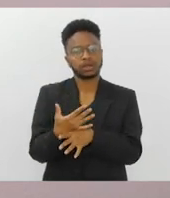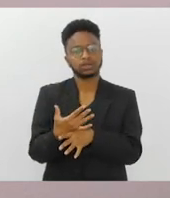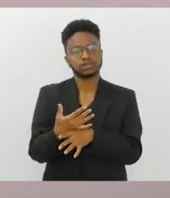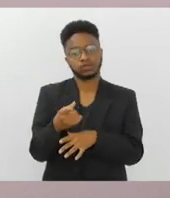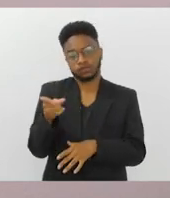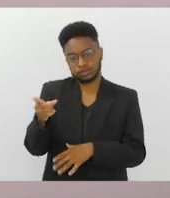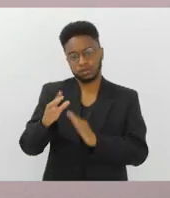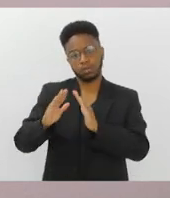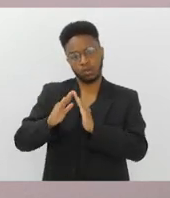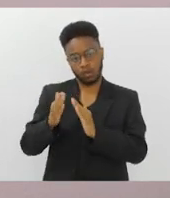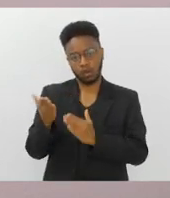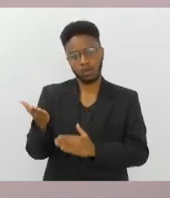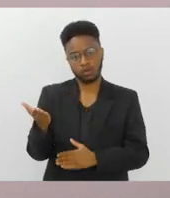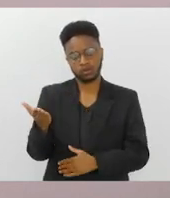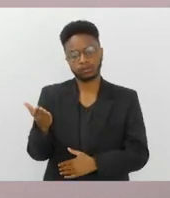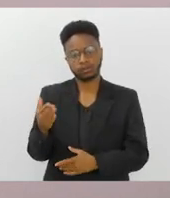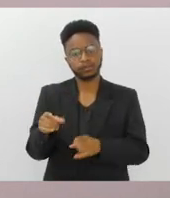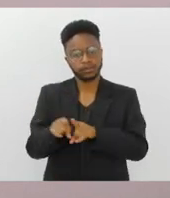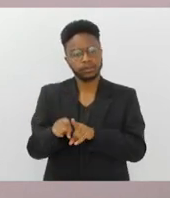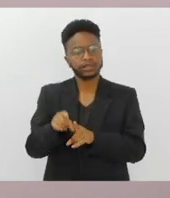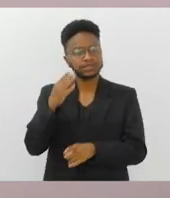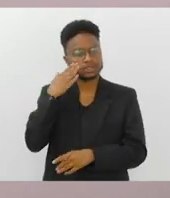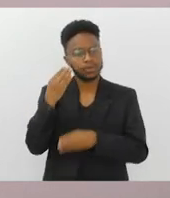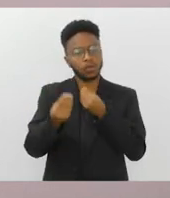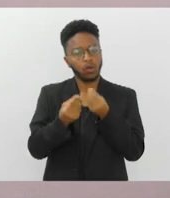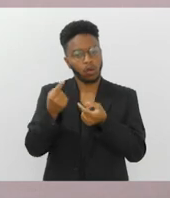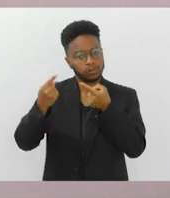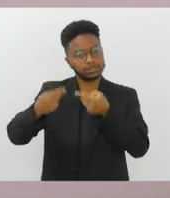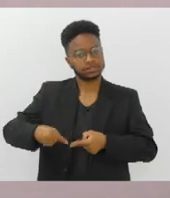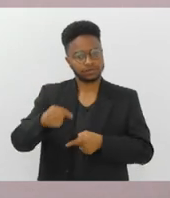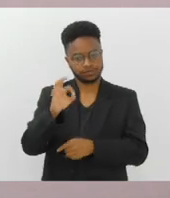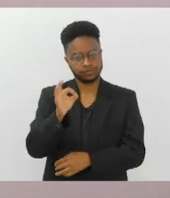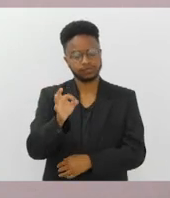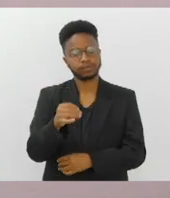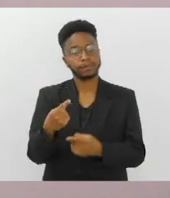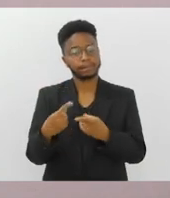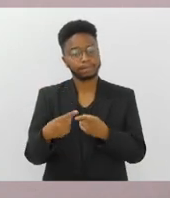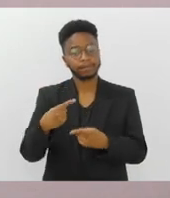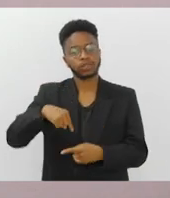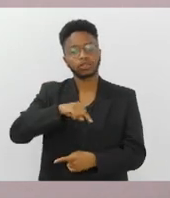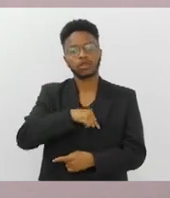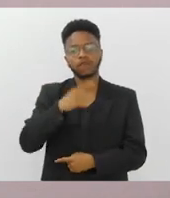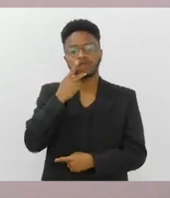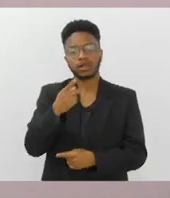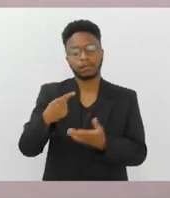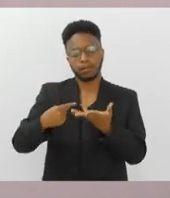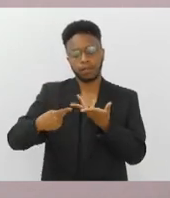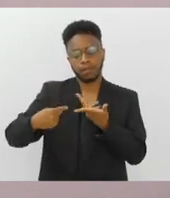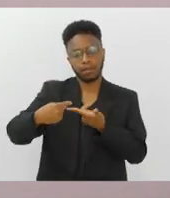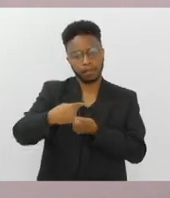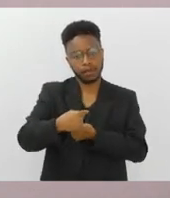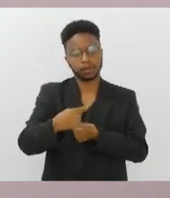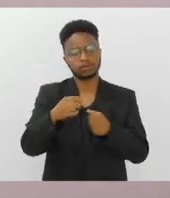senhora habita e que sabe aí dos desafios, né? Quando a gente fala de todas essas populações, né?